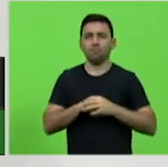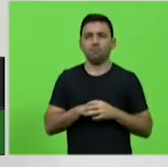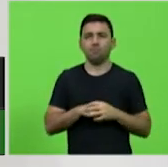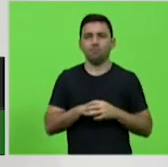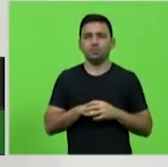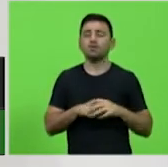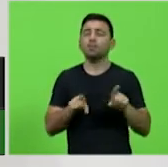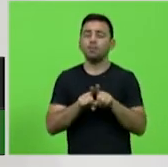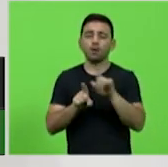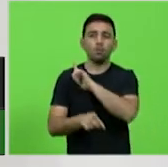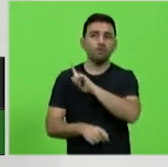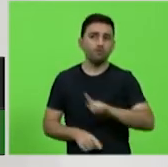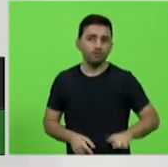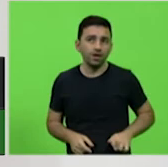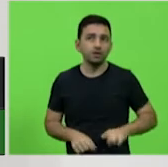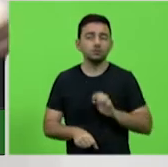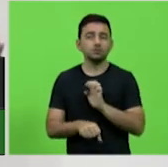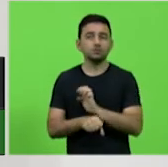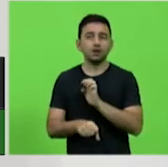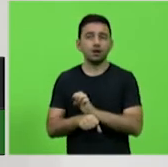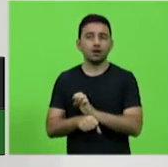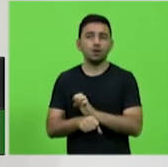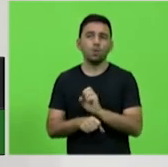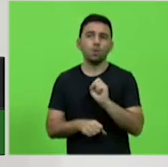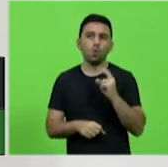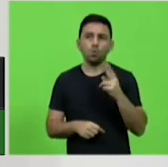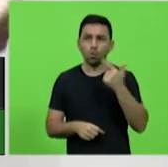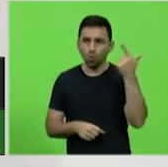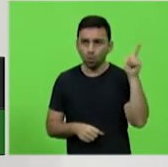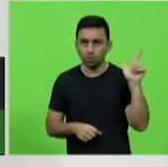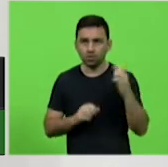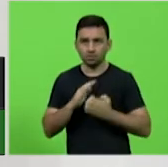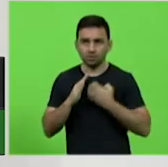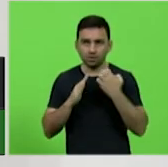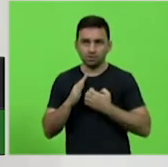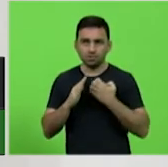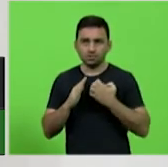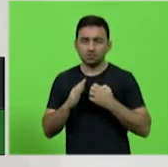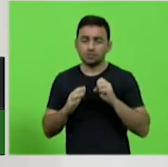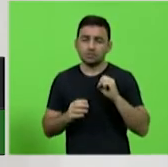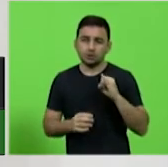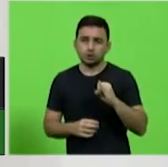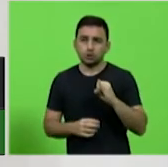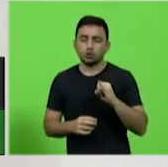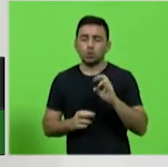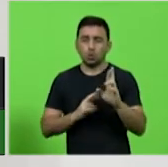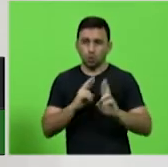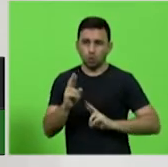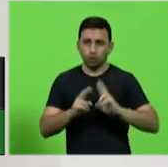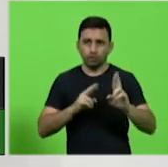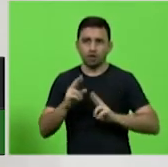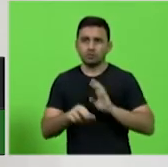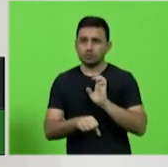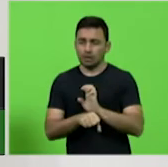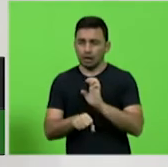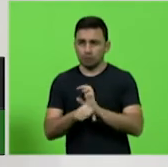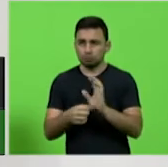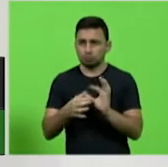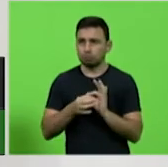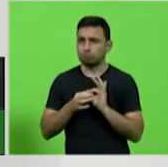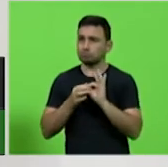do estado e eventualmente uma concessionária, se alguma rodovia estadual for concedida,